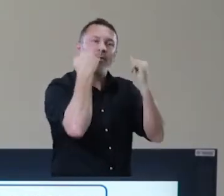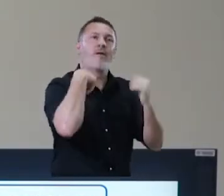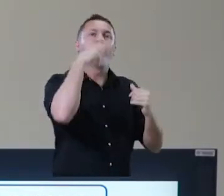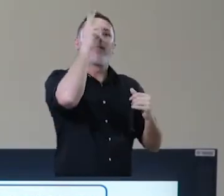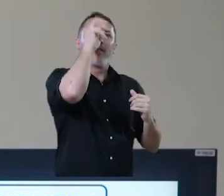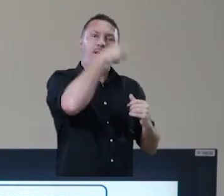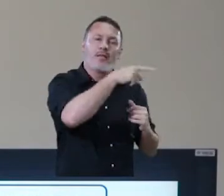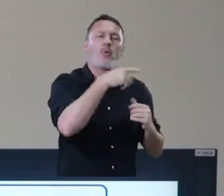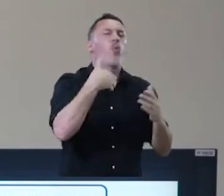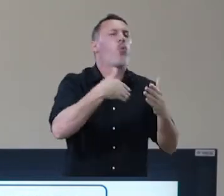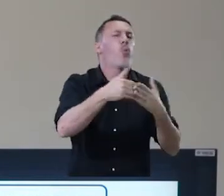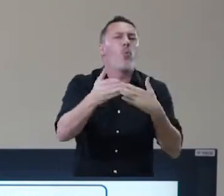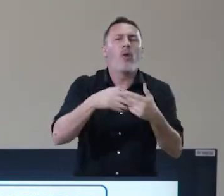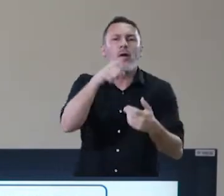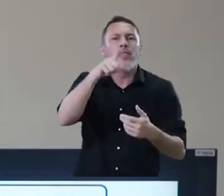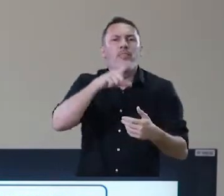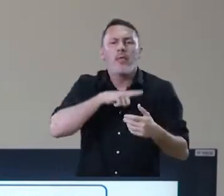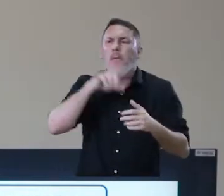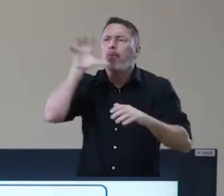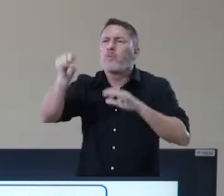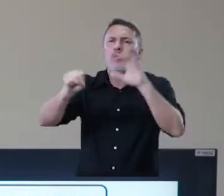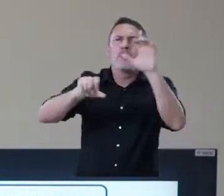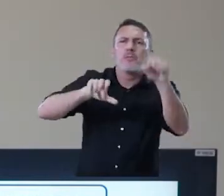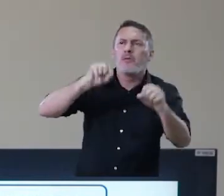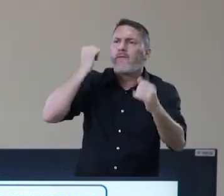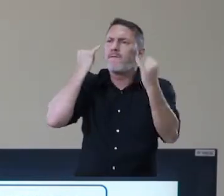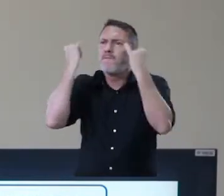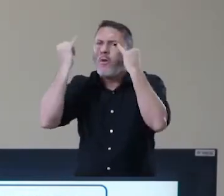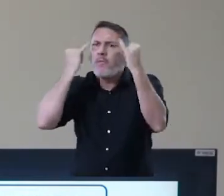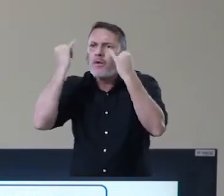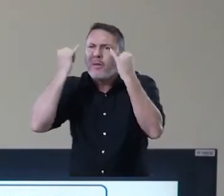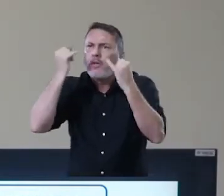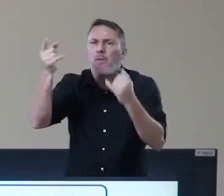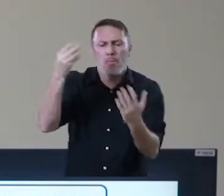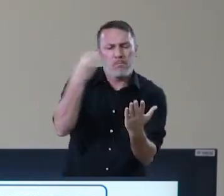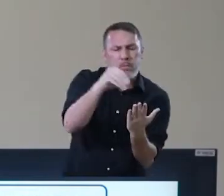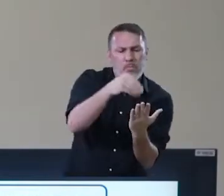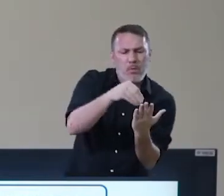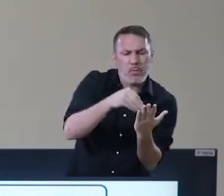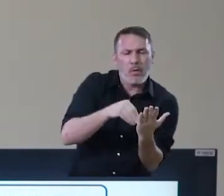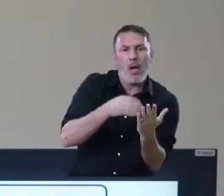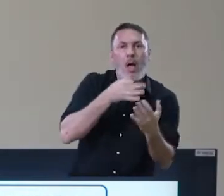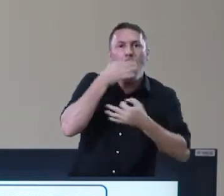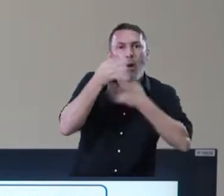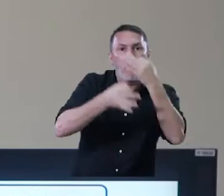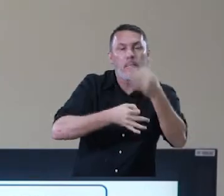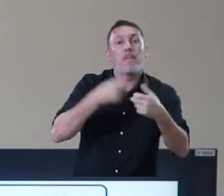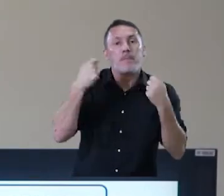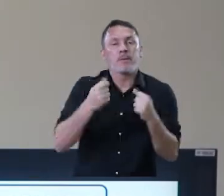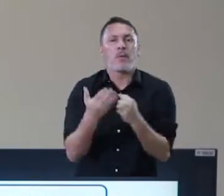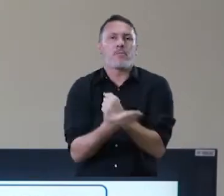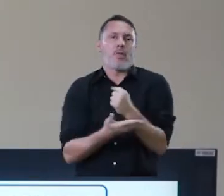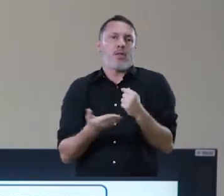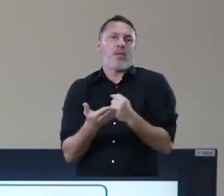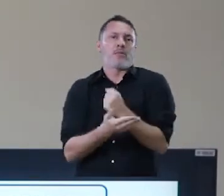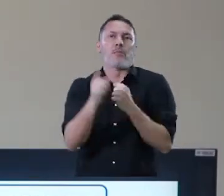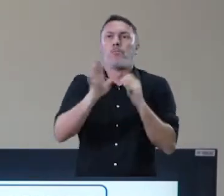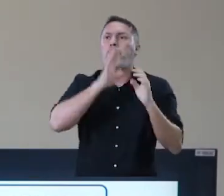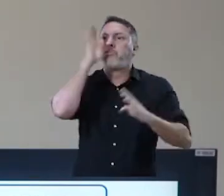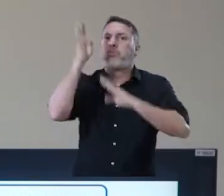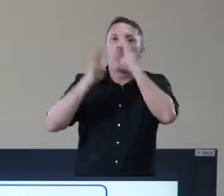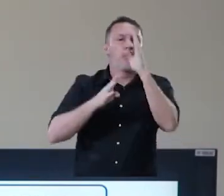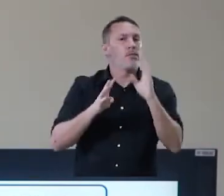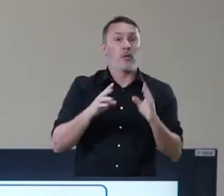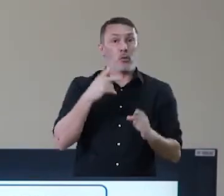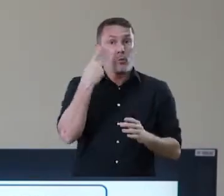porque tal música. Tudo que você jogar ali enquanto argumento, você precisa fundamentar.